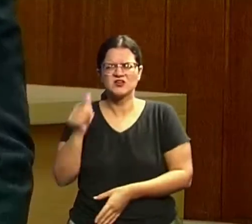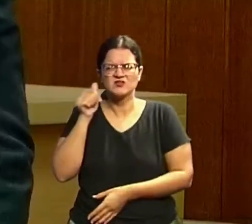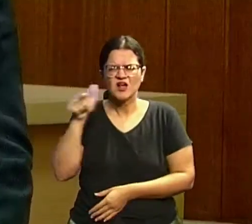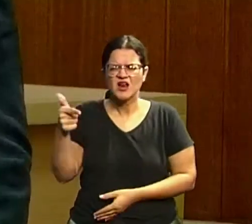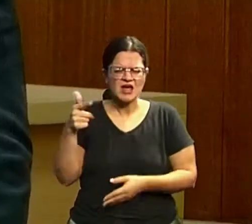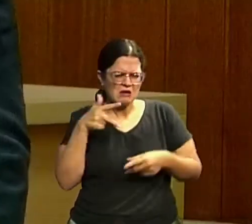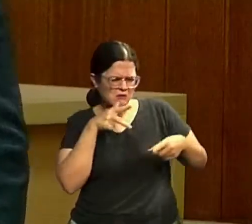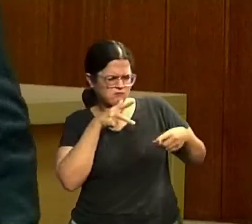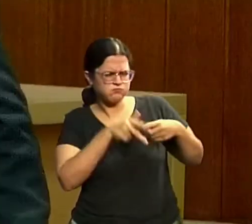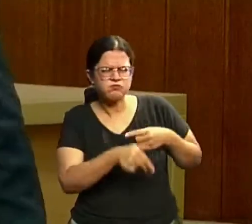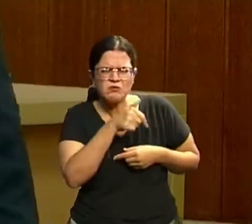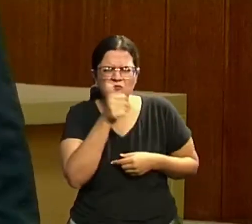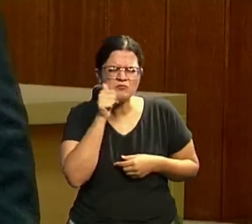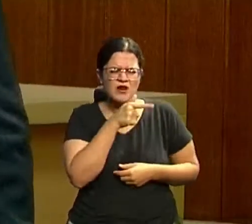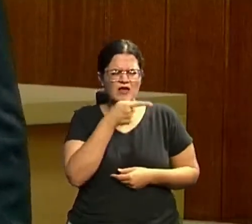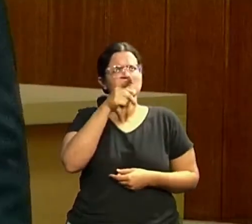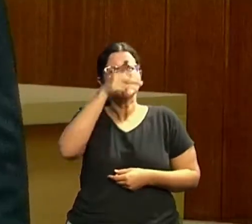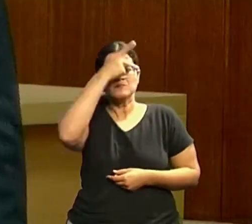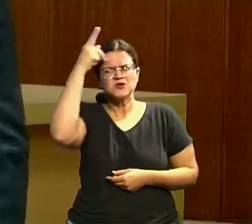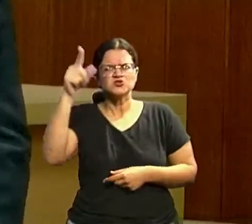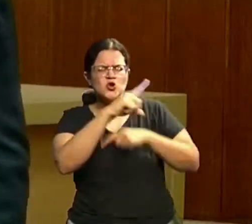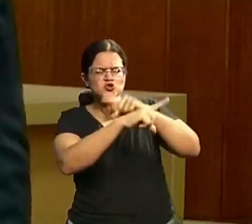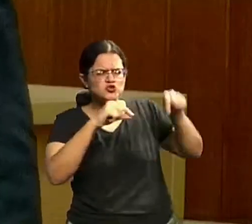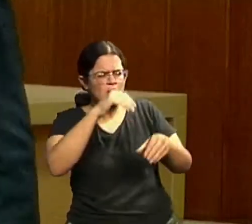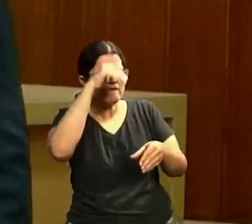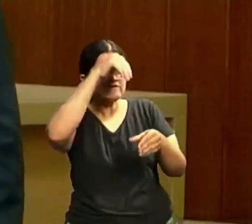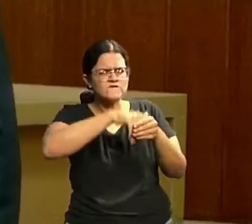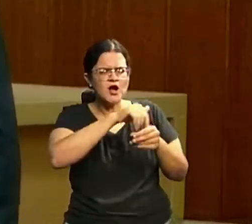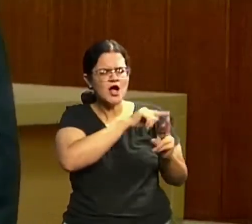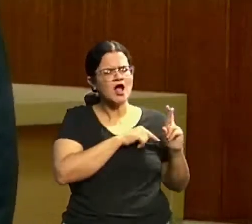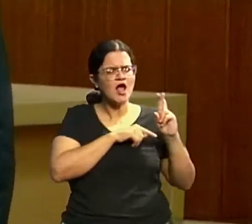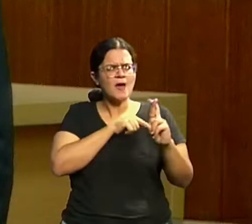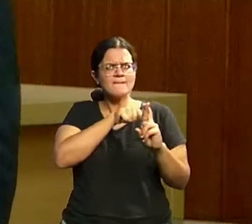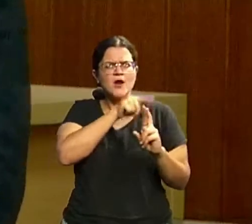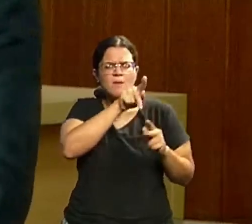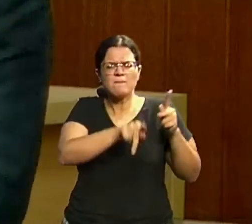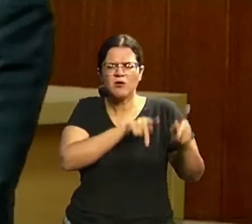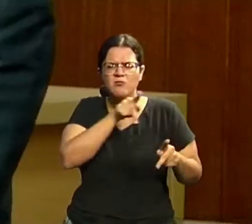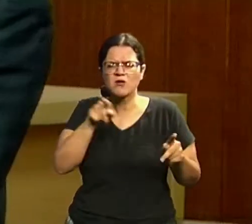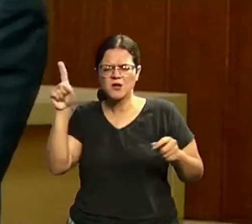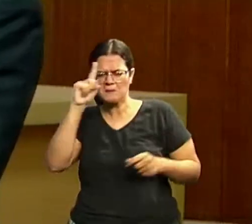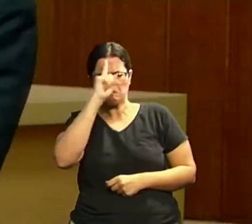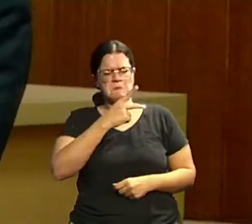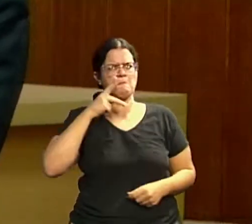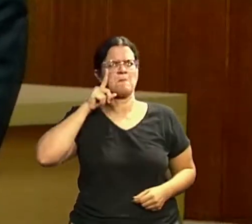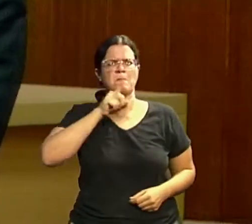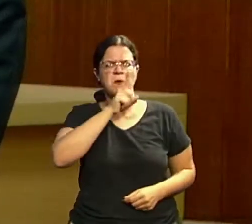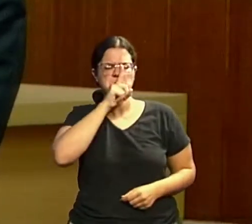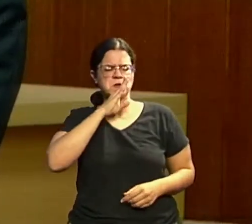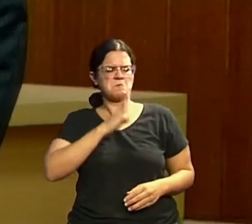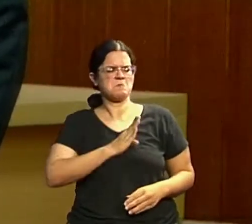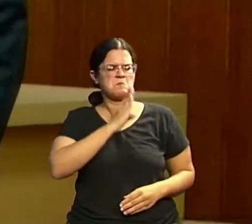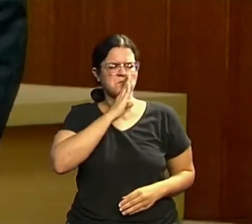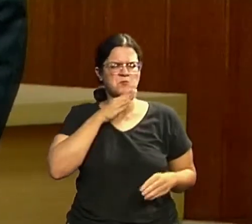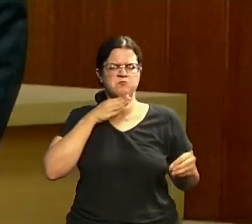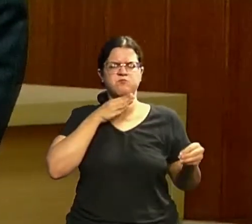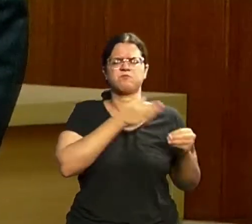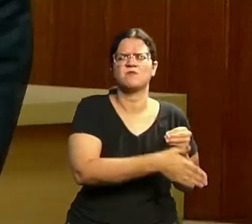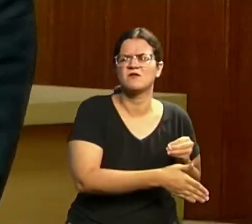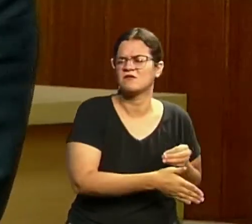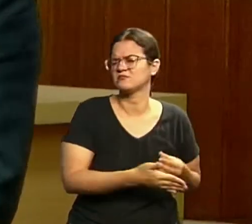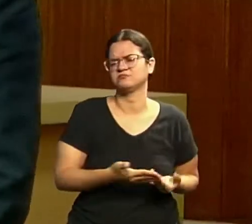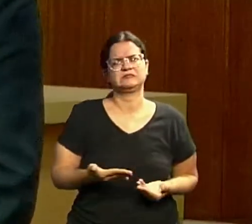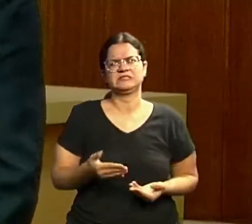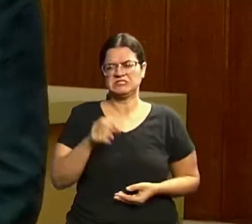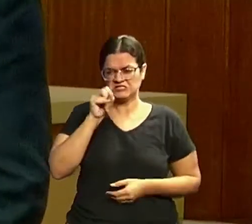uma representante dignamente eleita, né, que estava lá representando o povo e não teve o mesmo tratamento. Se talvez fosse